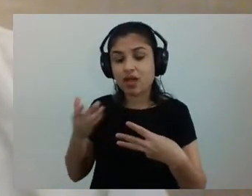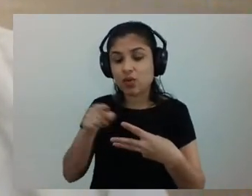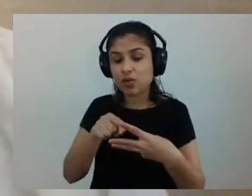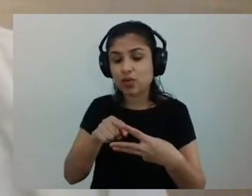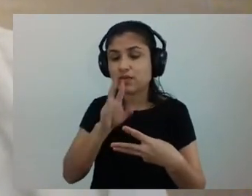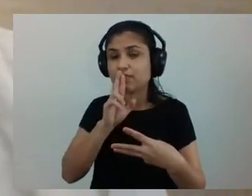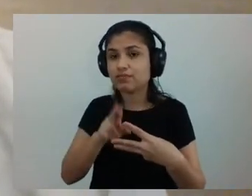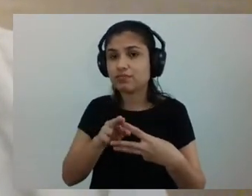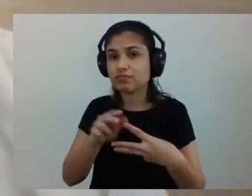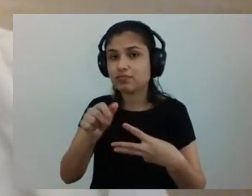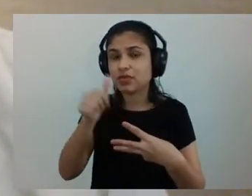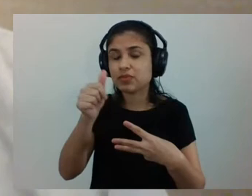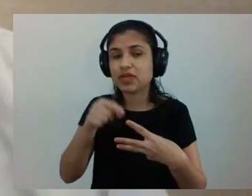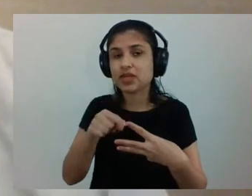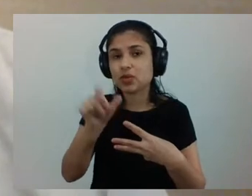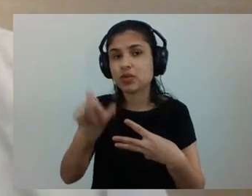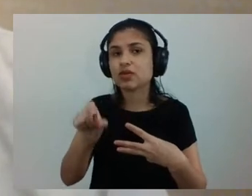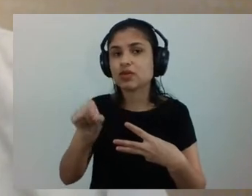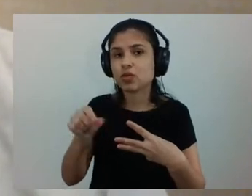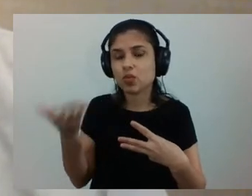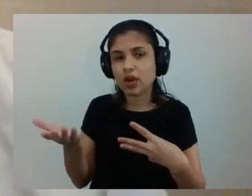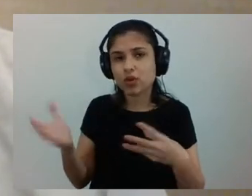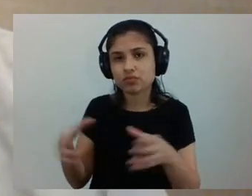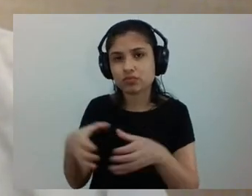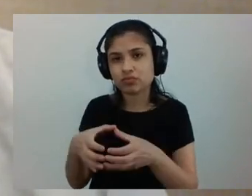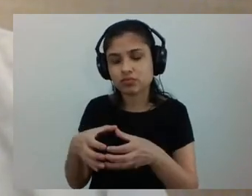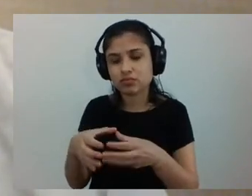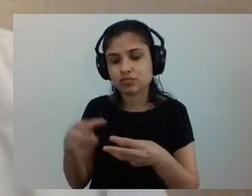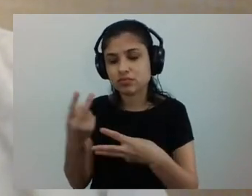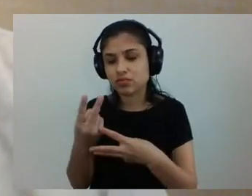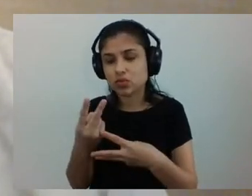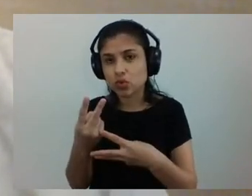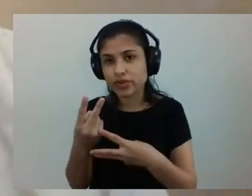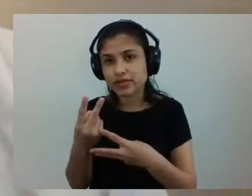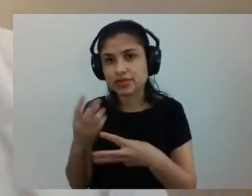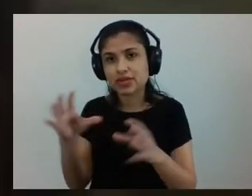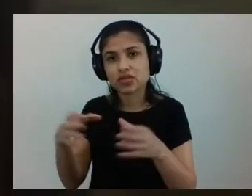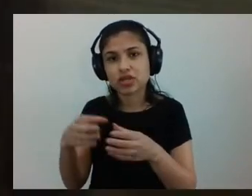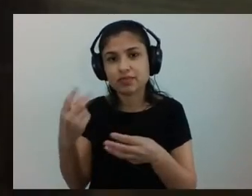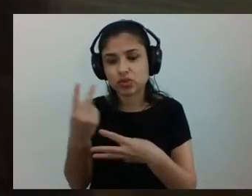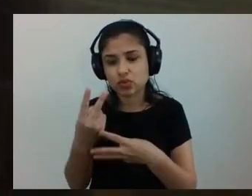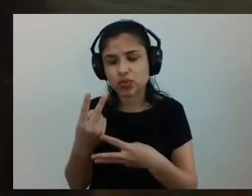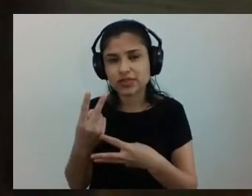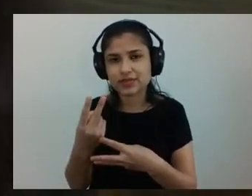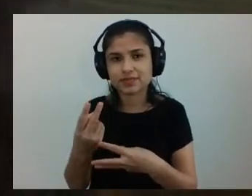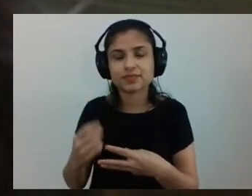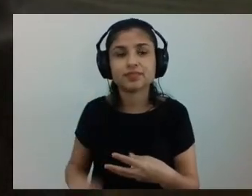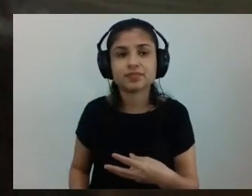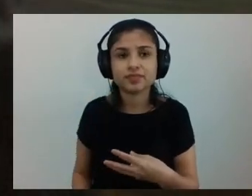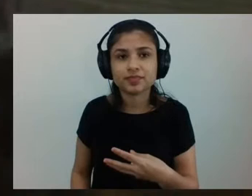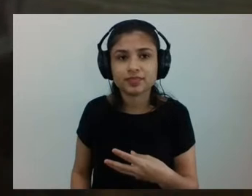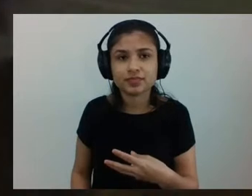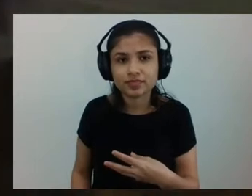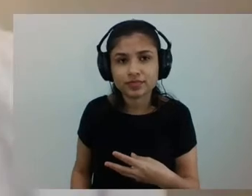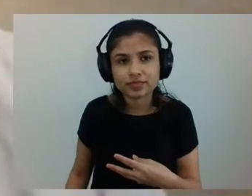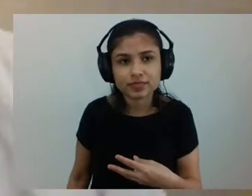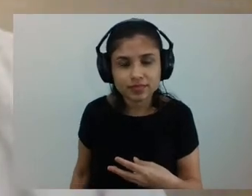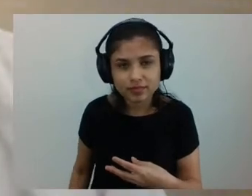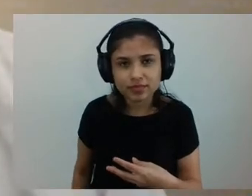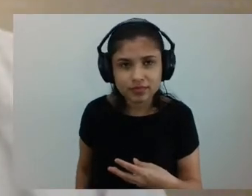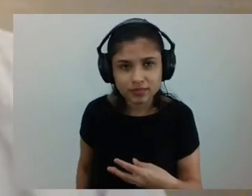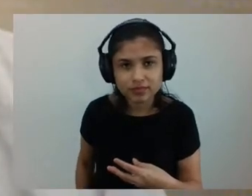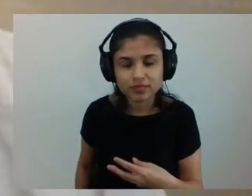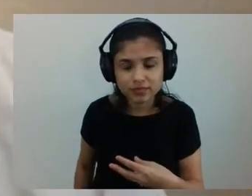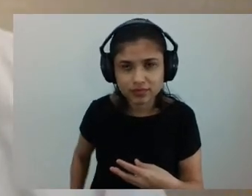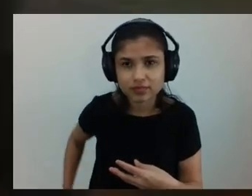é a candidatura número 2. Tá certo, então... Ocupou a posição B no sorteio.